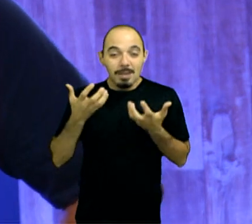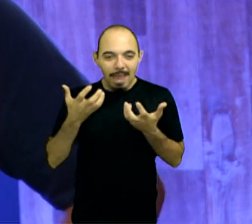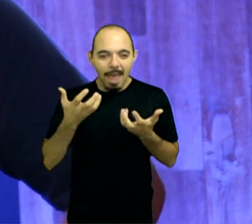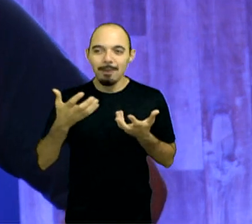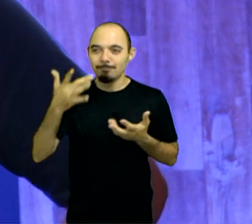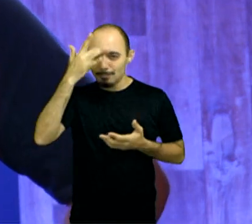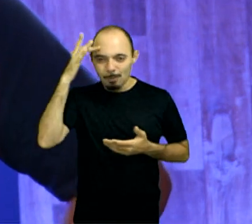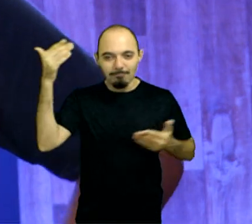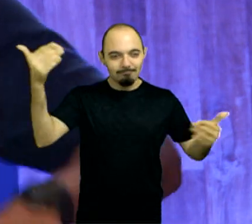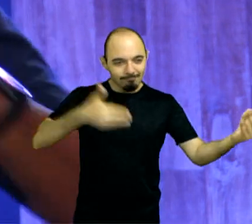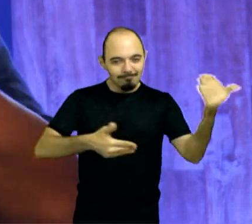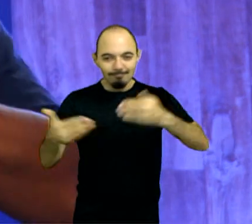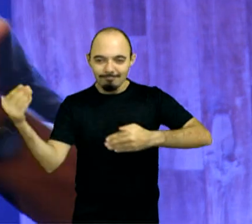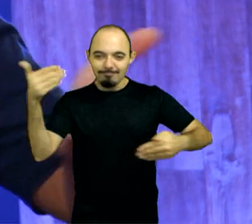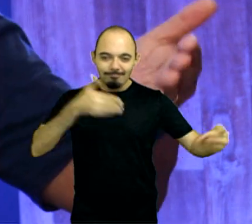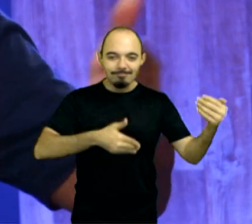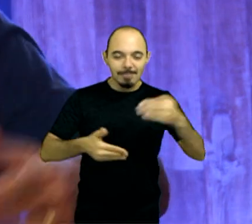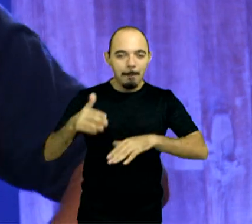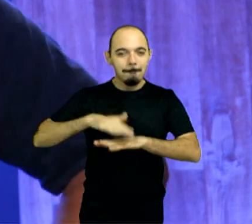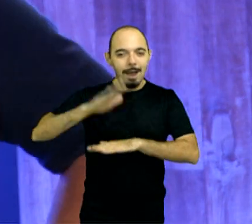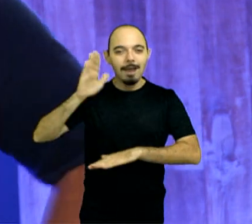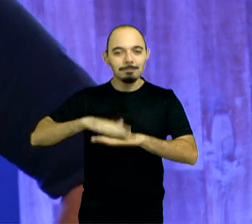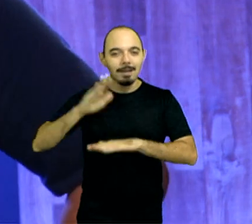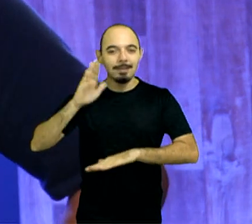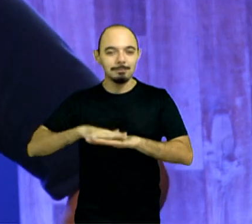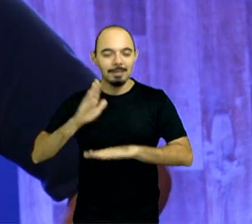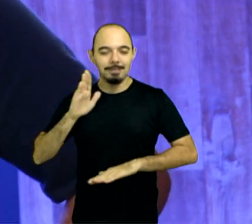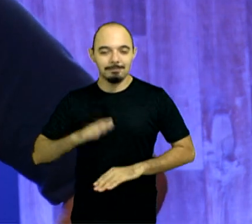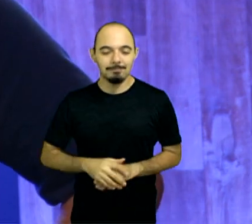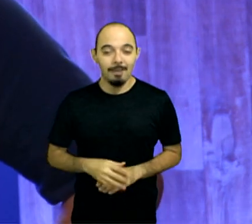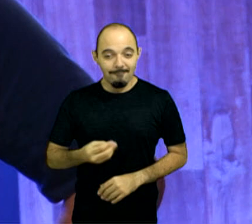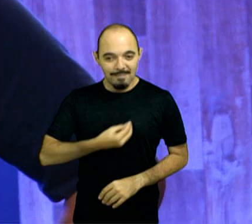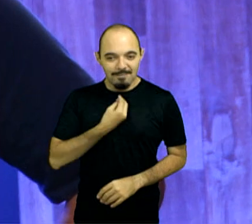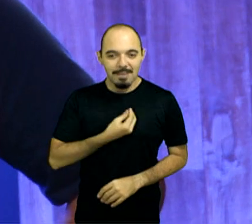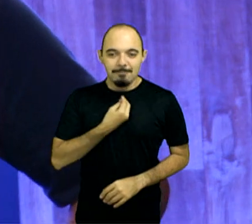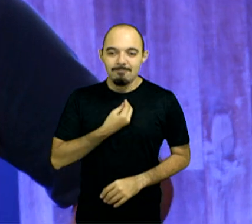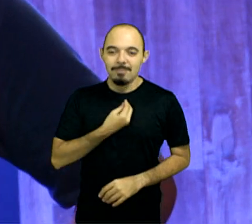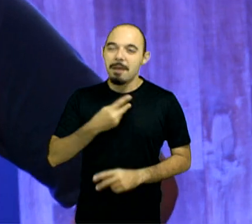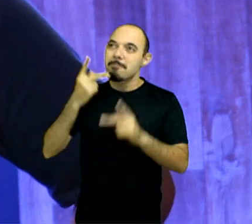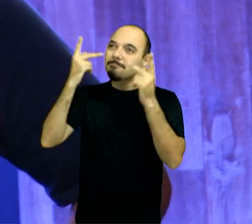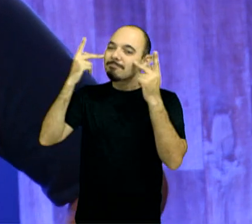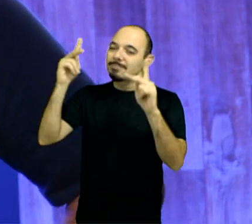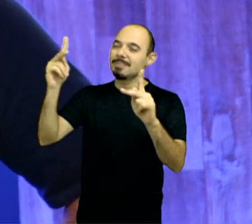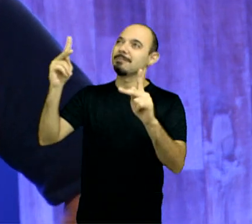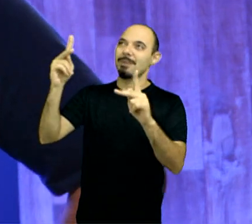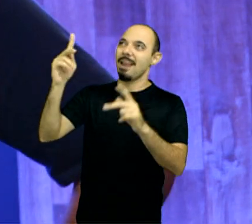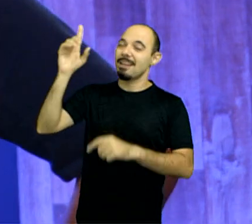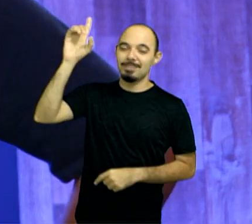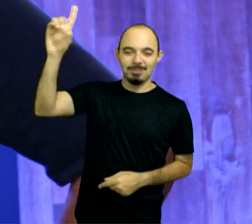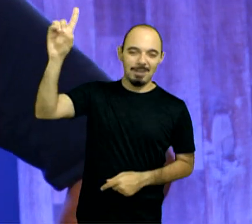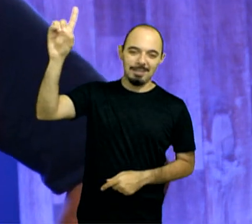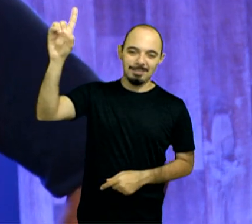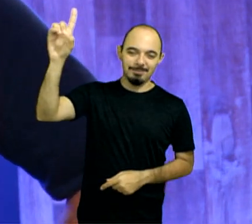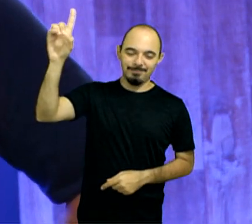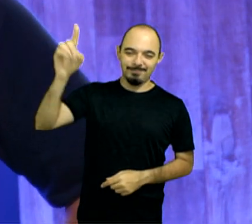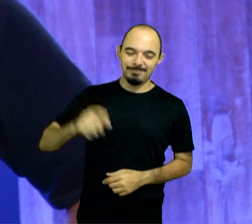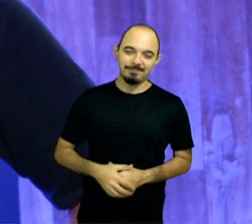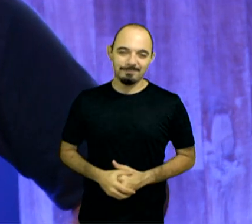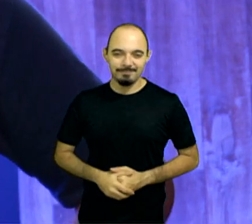presente ainda. Viver o resto da minha vida para Ele, né? Que falta, né? Foi em hora extra agora, eu